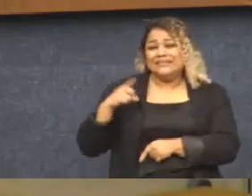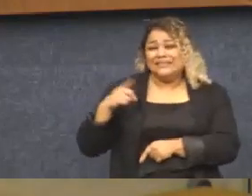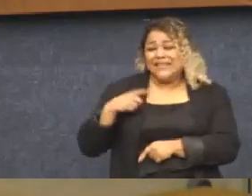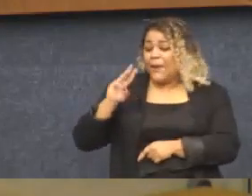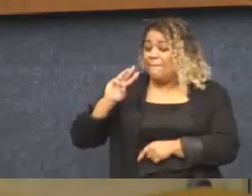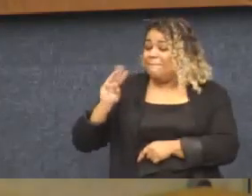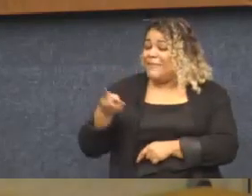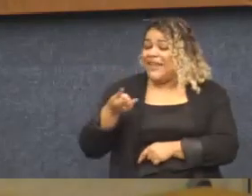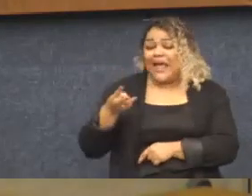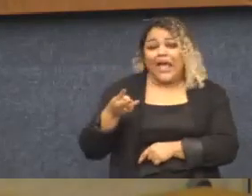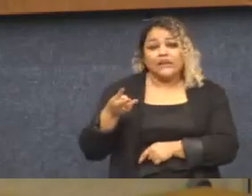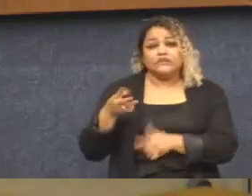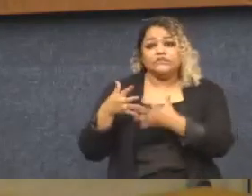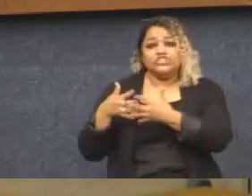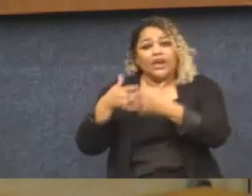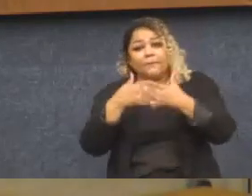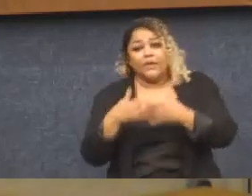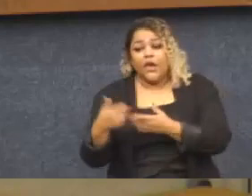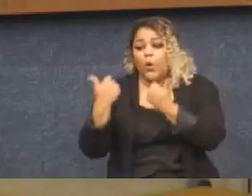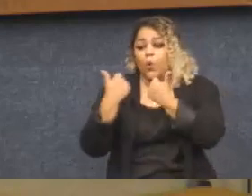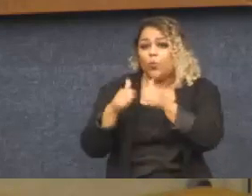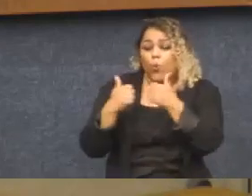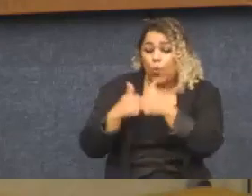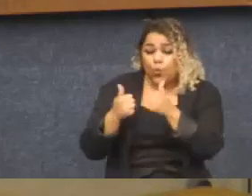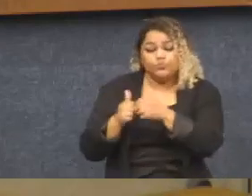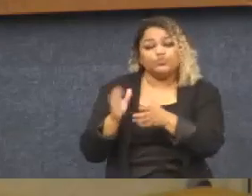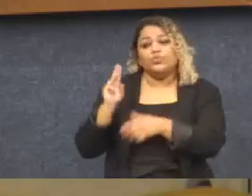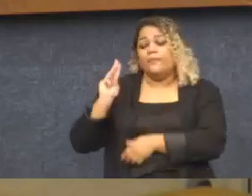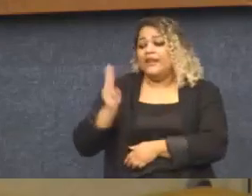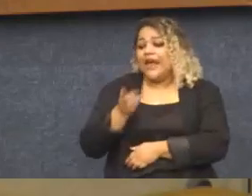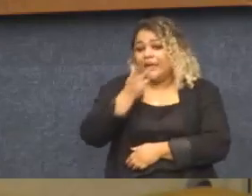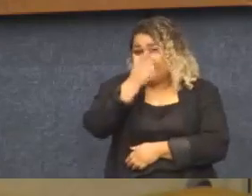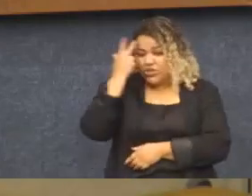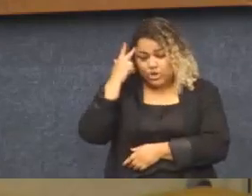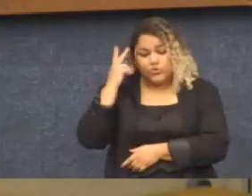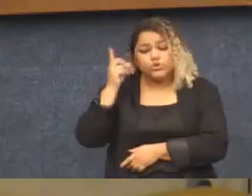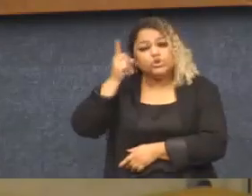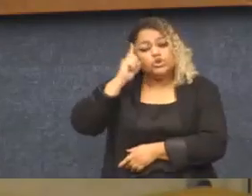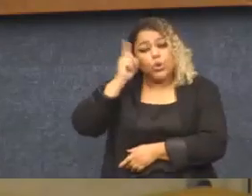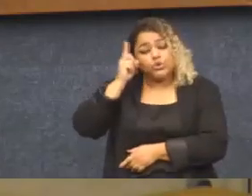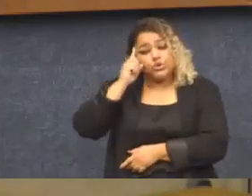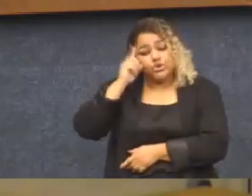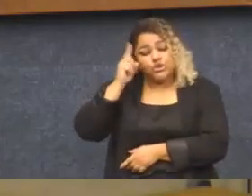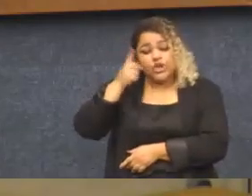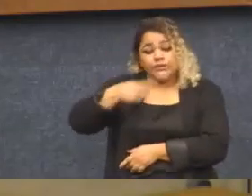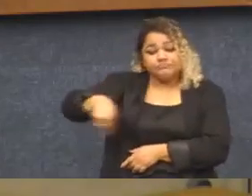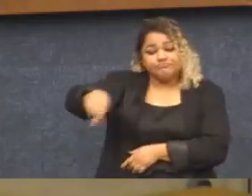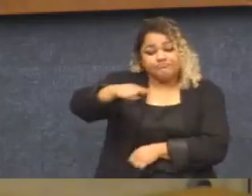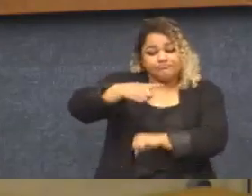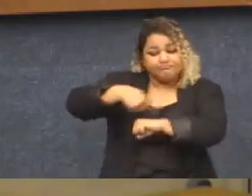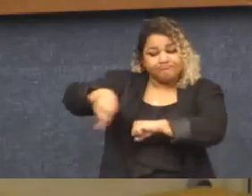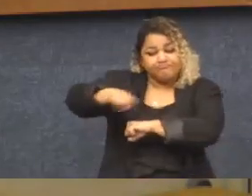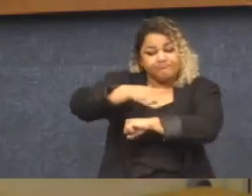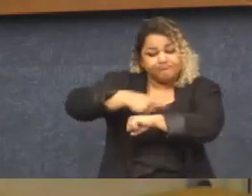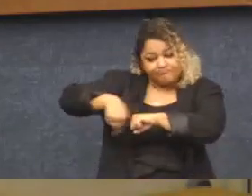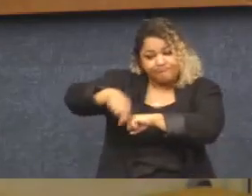veículos que passam ali, milhares de pessoas que passam ali diariamente, correndo risco de